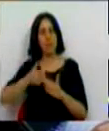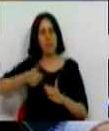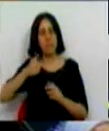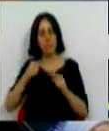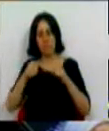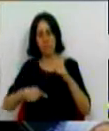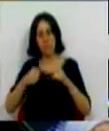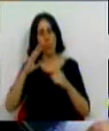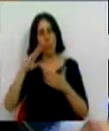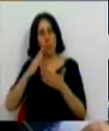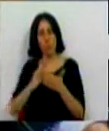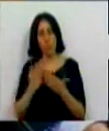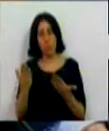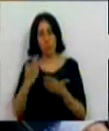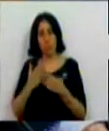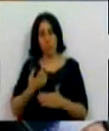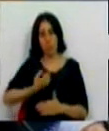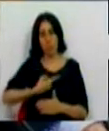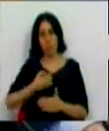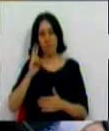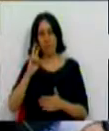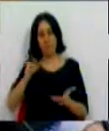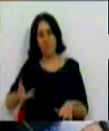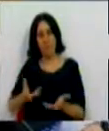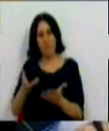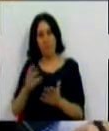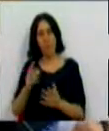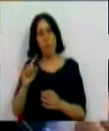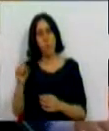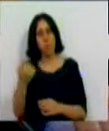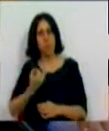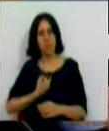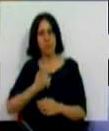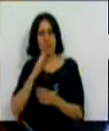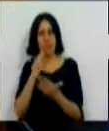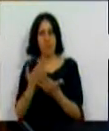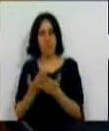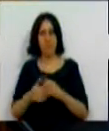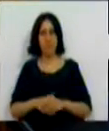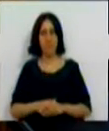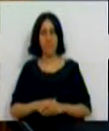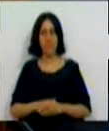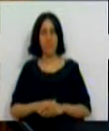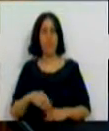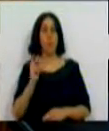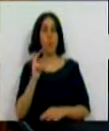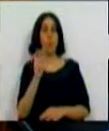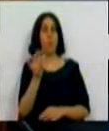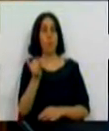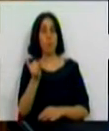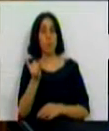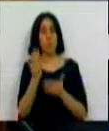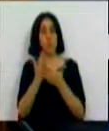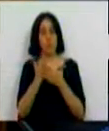último ciclo, agora de escolaridade obrigatória, e lhe desse uma identidade. Com o alargamento para 12 anos de